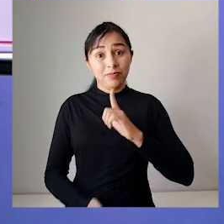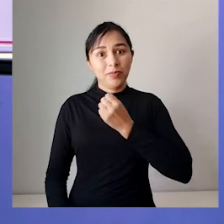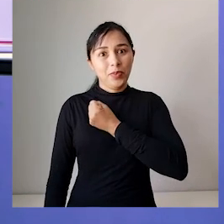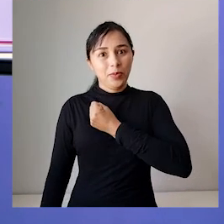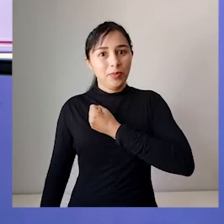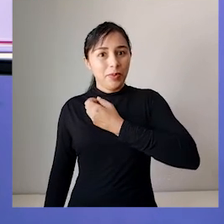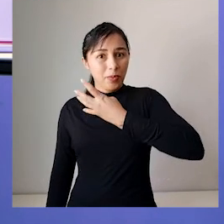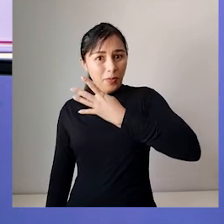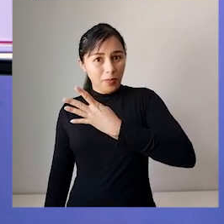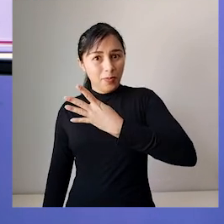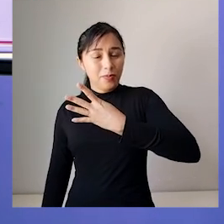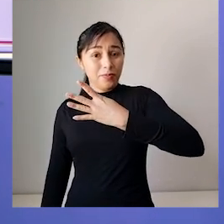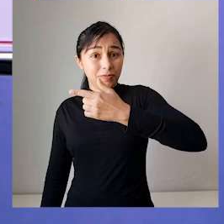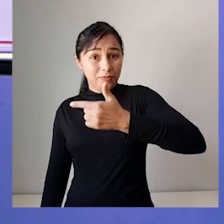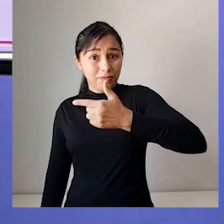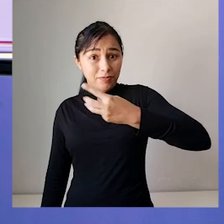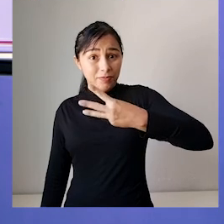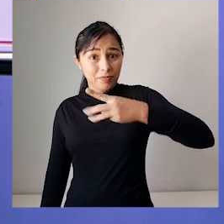número